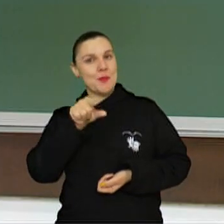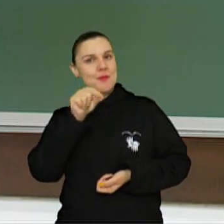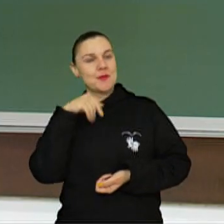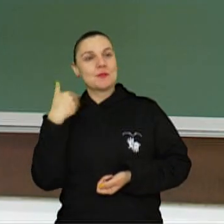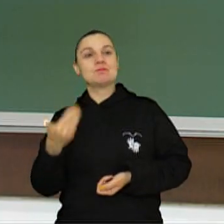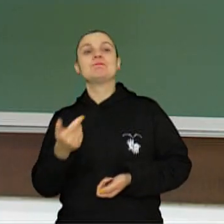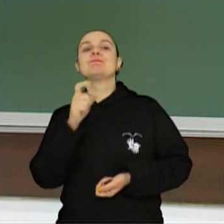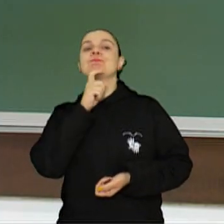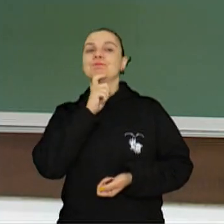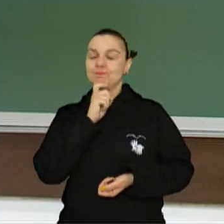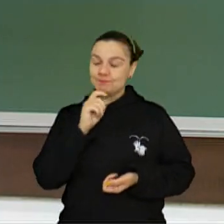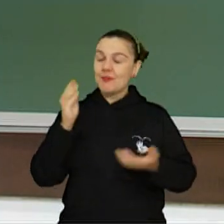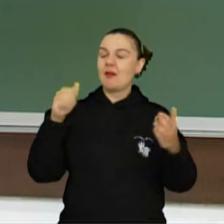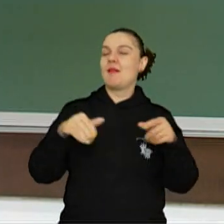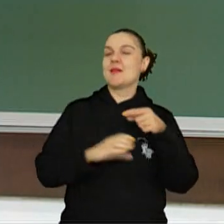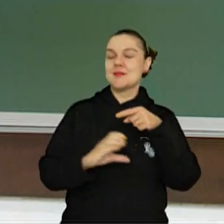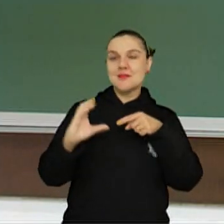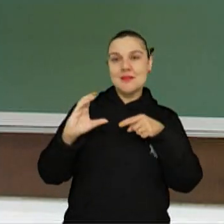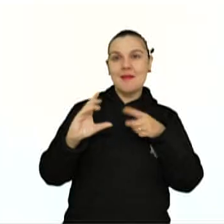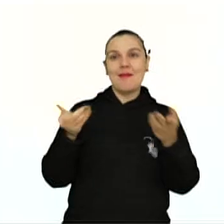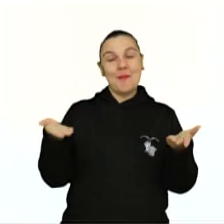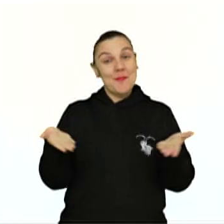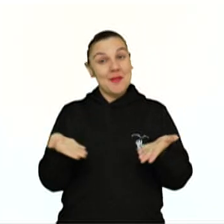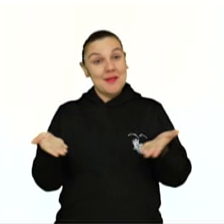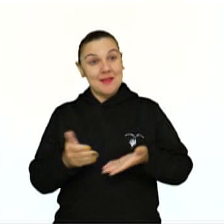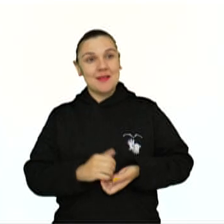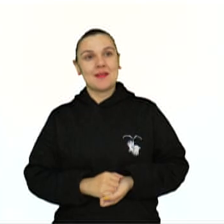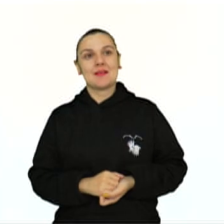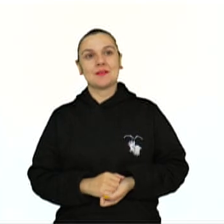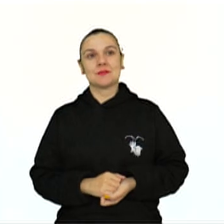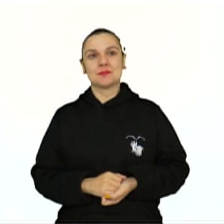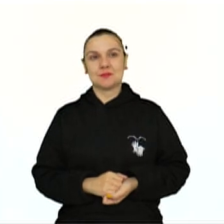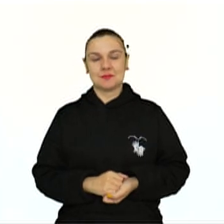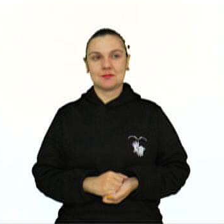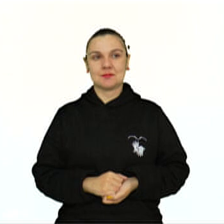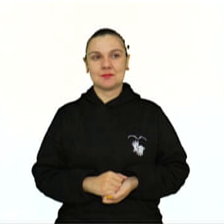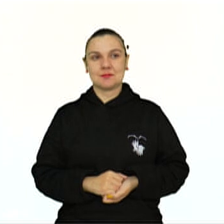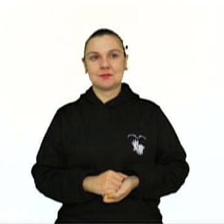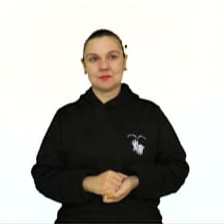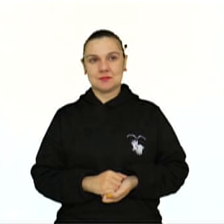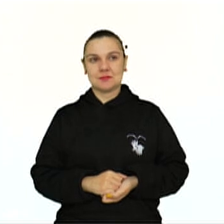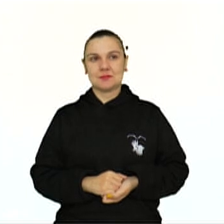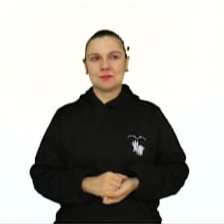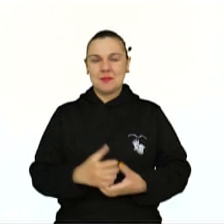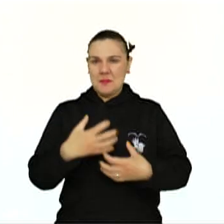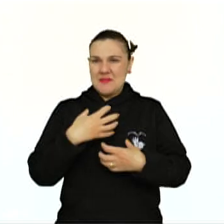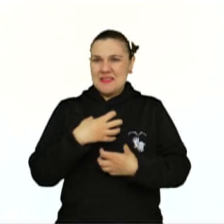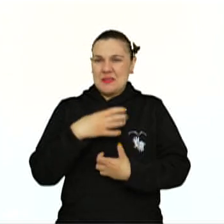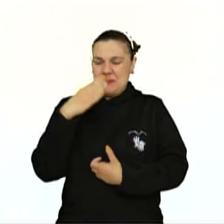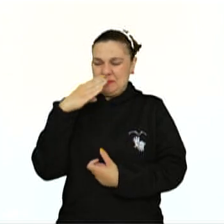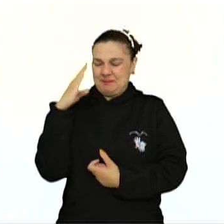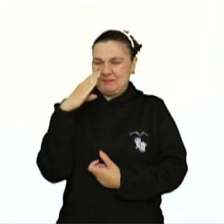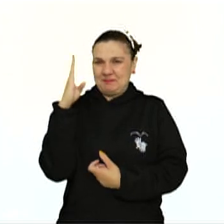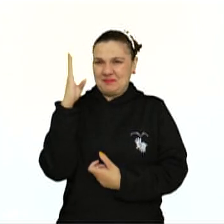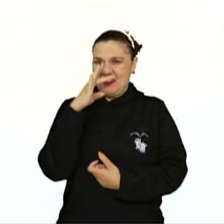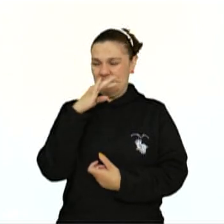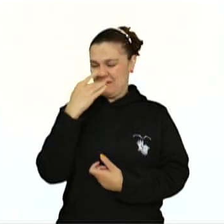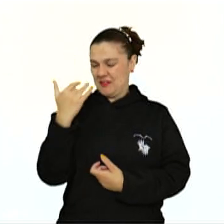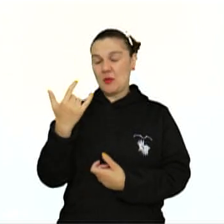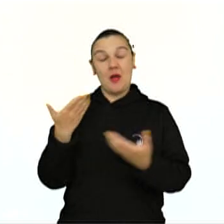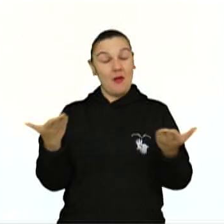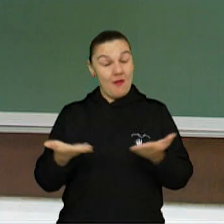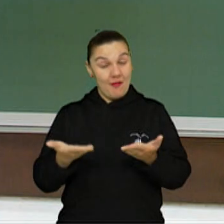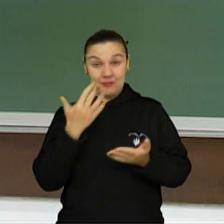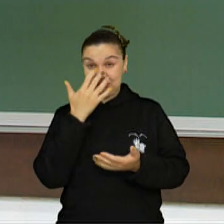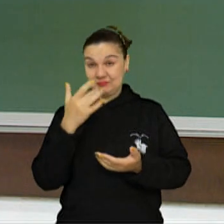opção? É a alternativa C, né? Me sinto mal com esse olor, eu me sinto mal com esse cheiro, algo no momento que